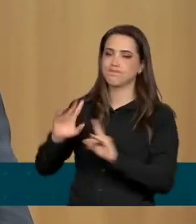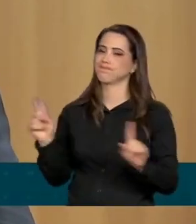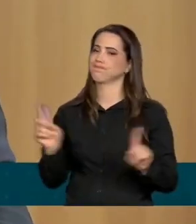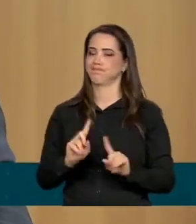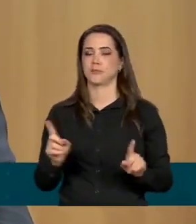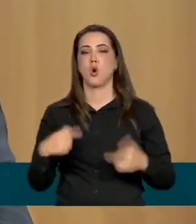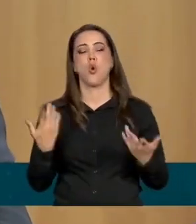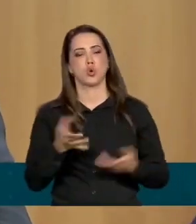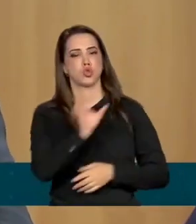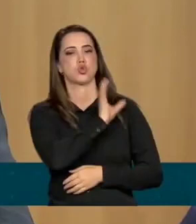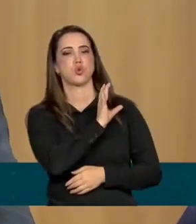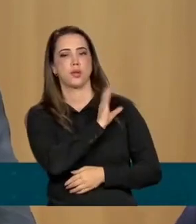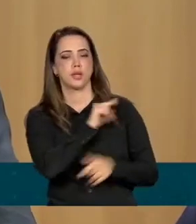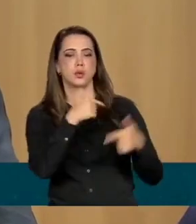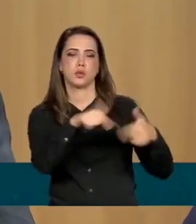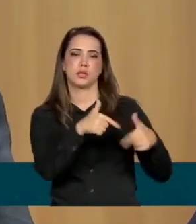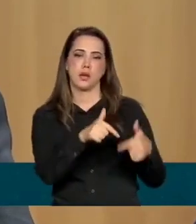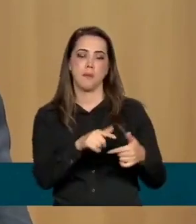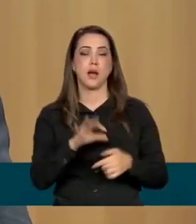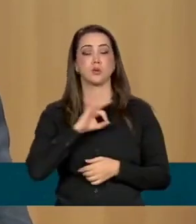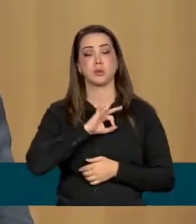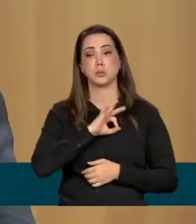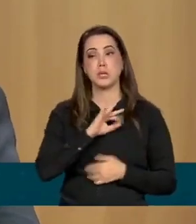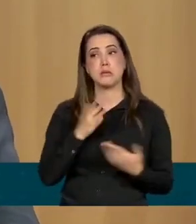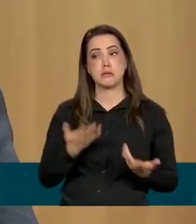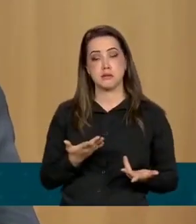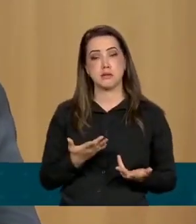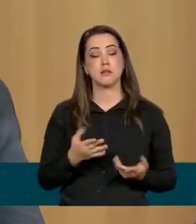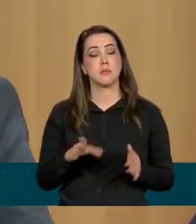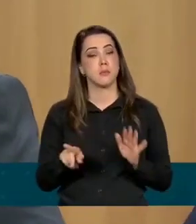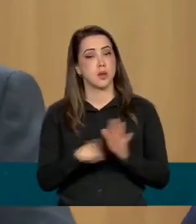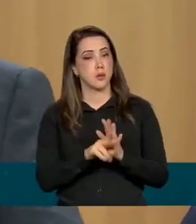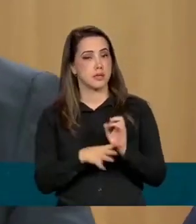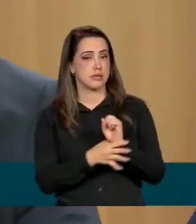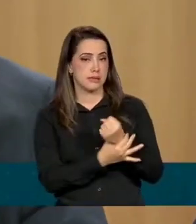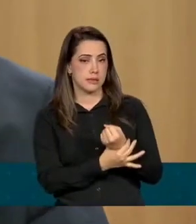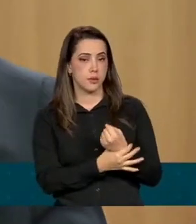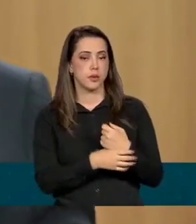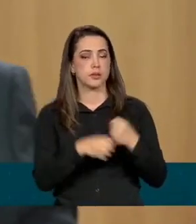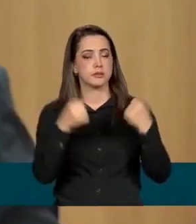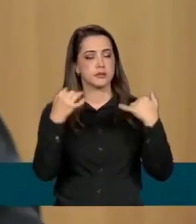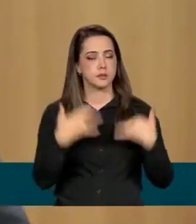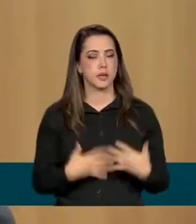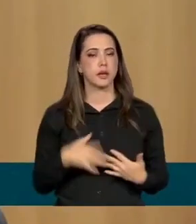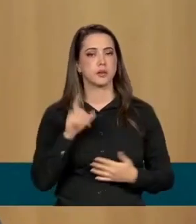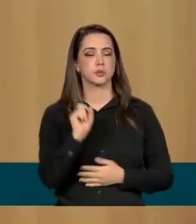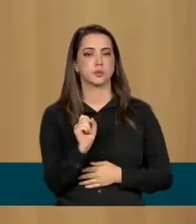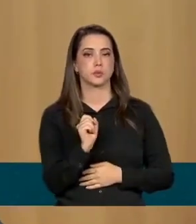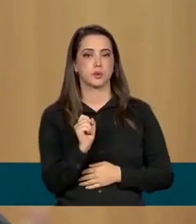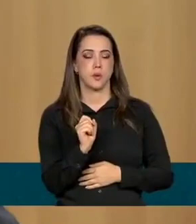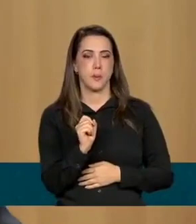cuidando da coordenação do trabalho policial de segurança pública e dessa